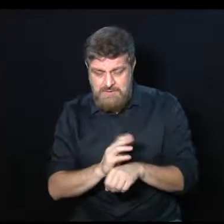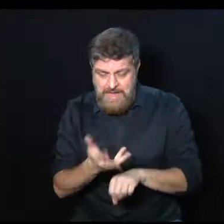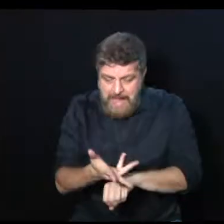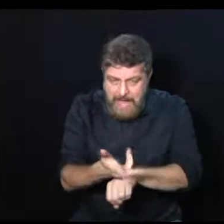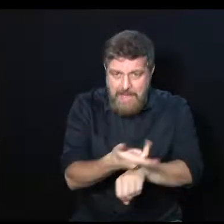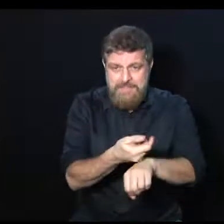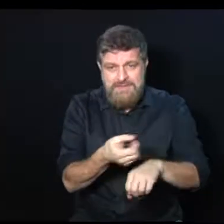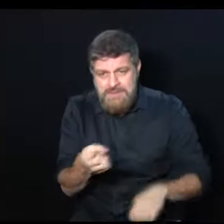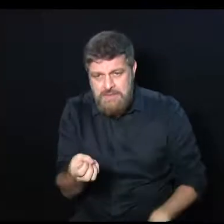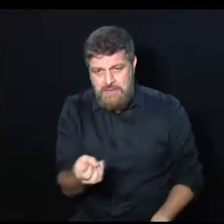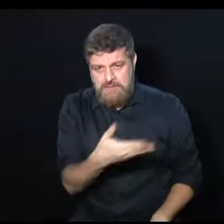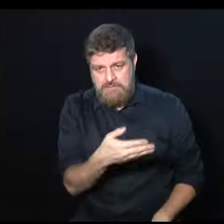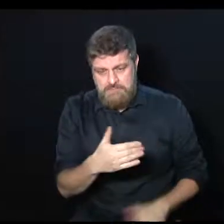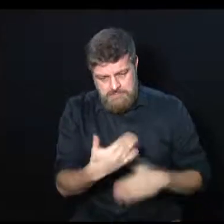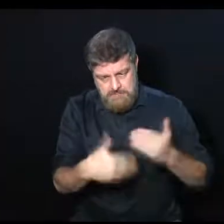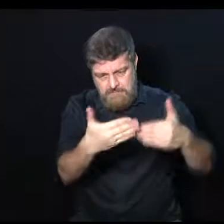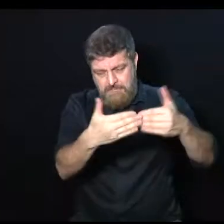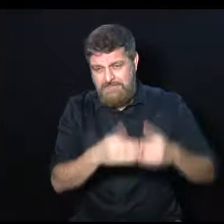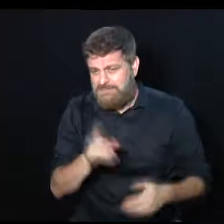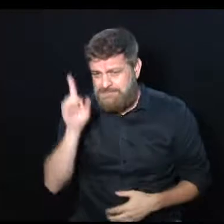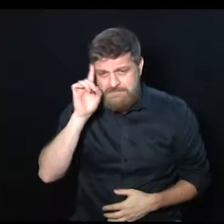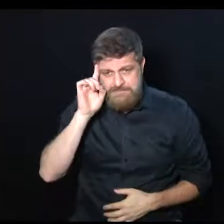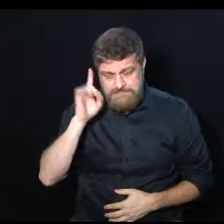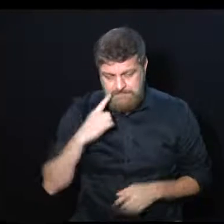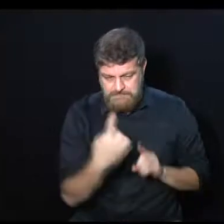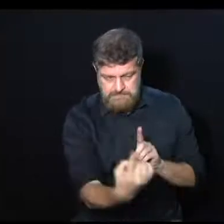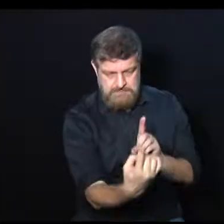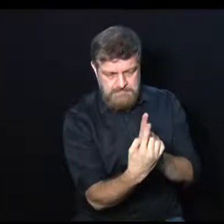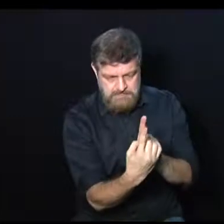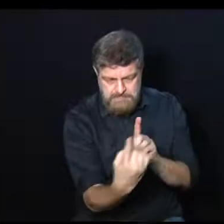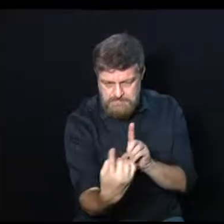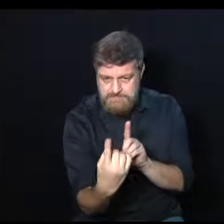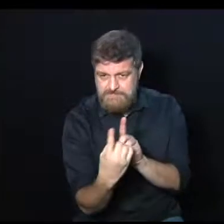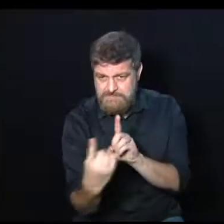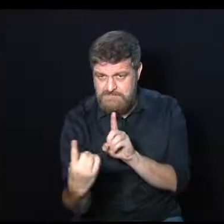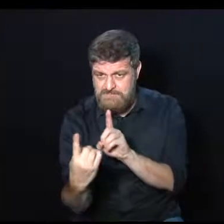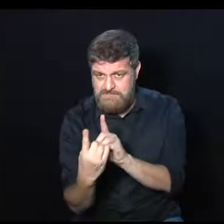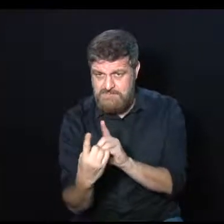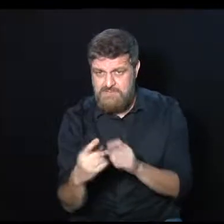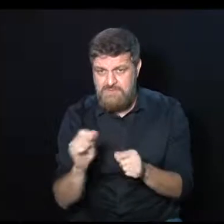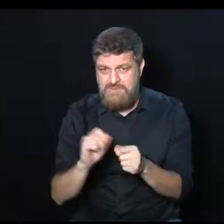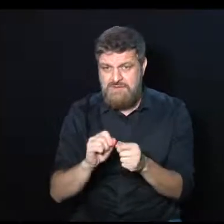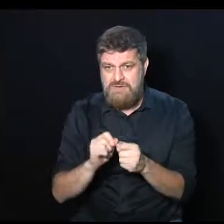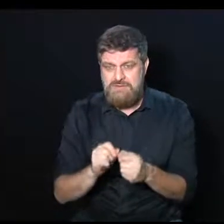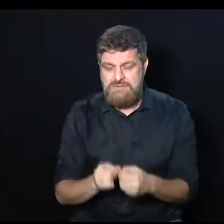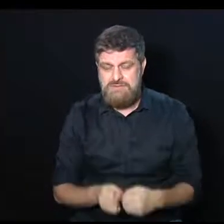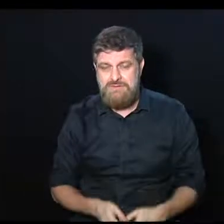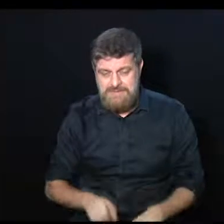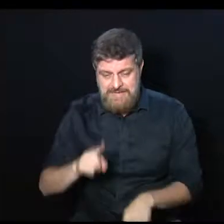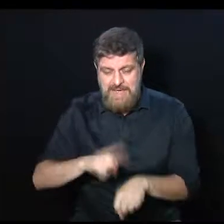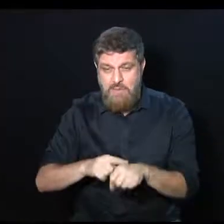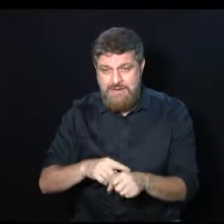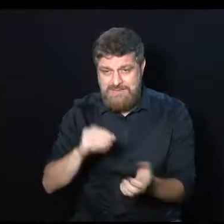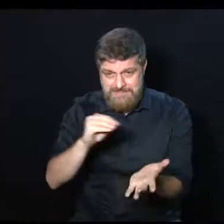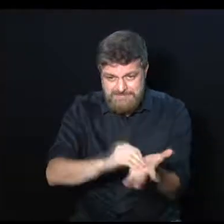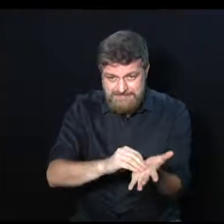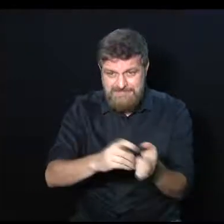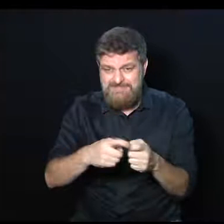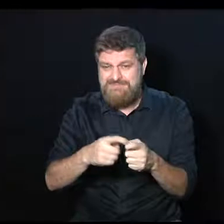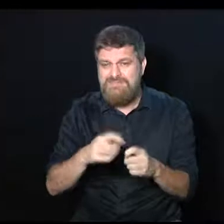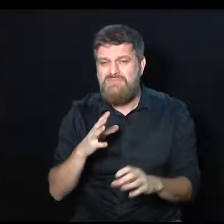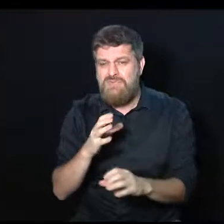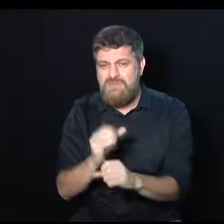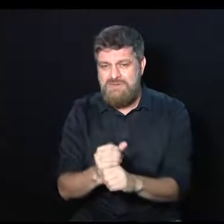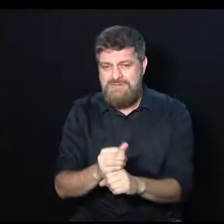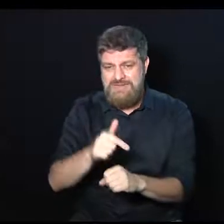habilidades, e são eles que estão todo dia naqueles atendimentos que a gente faz na teleinterconsulta, ou seja, o centro hoje chega a fazer